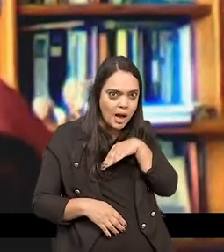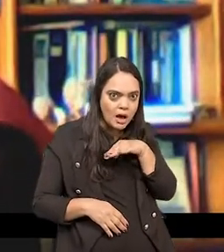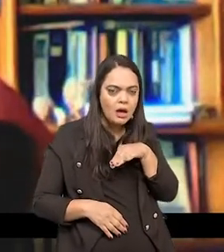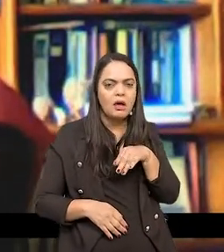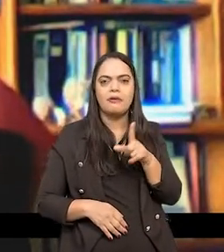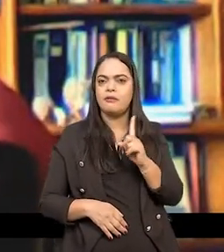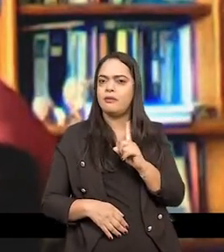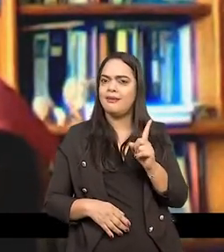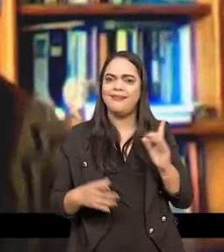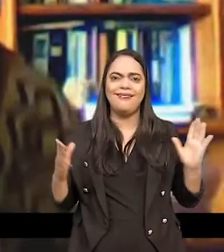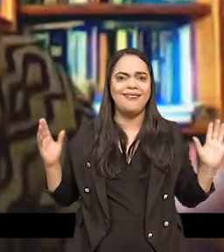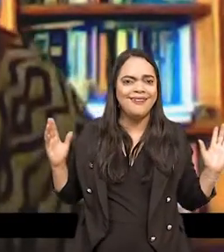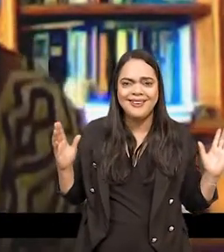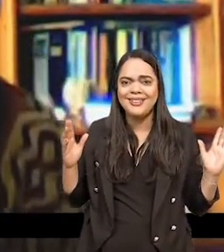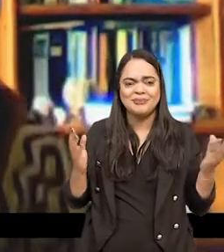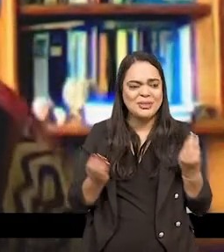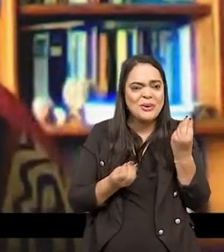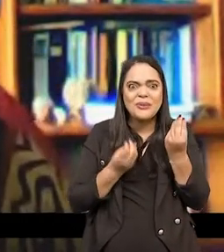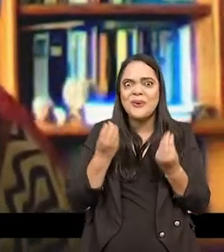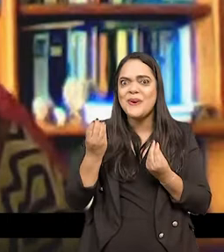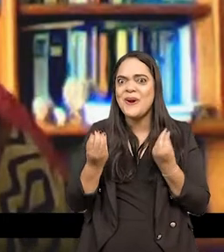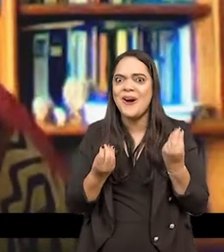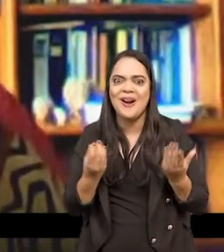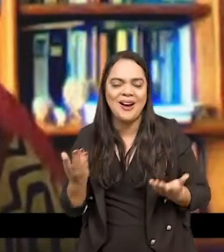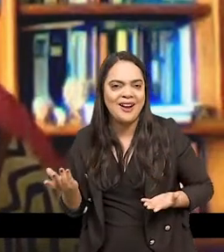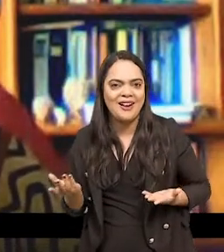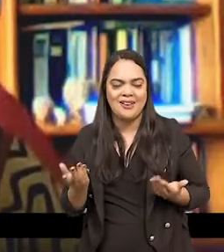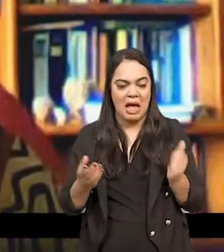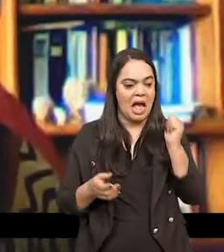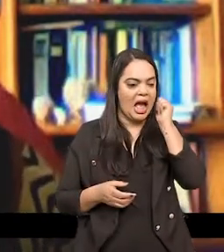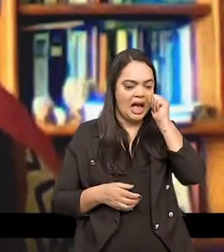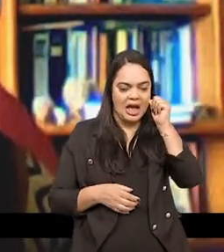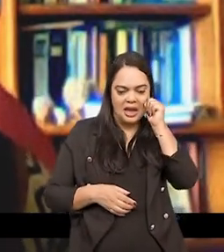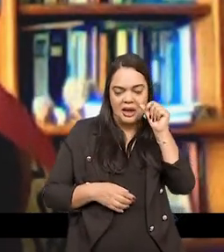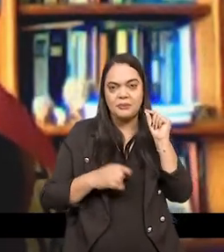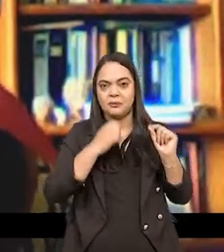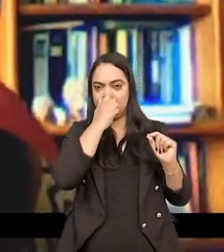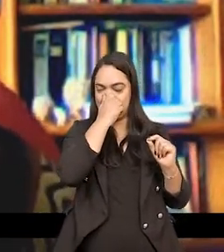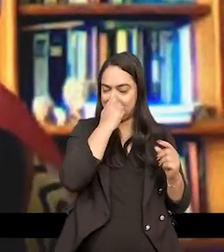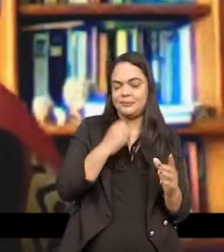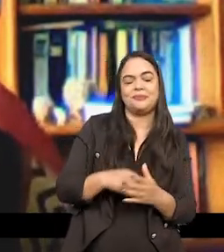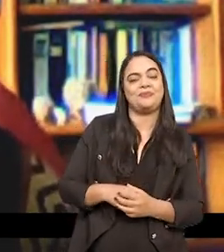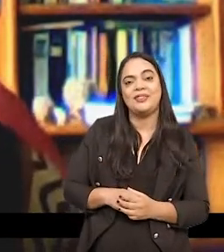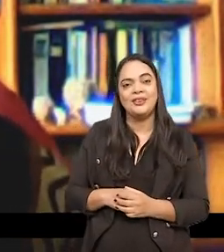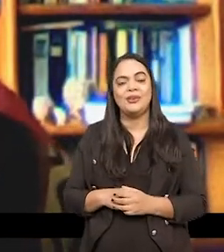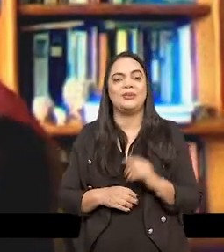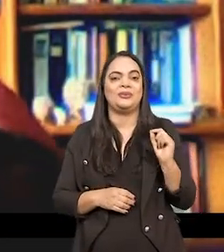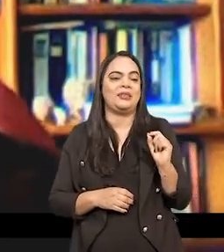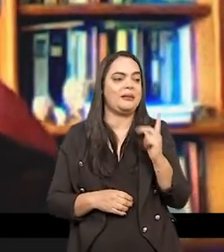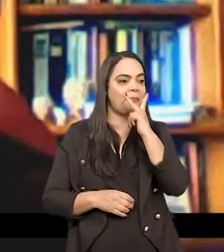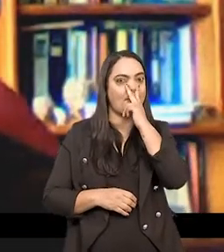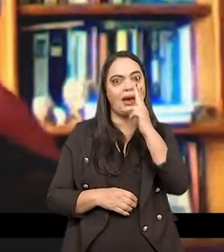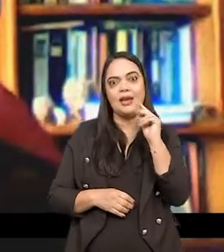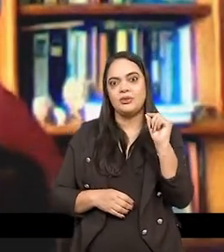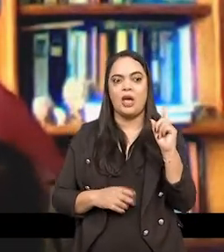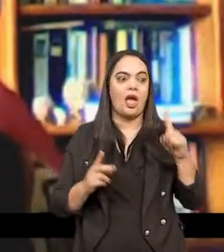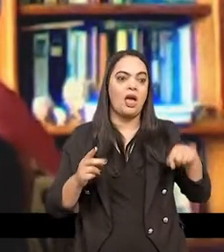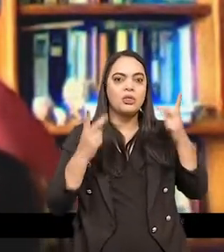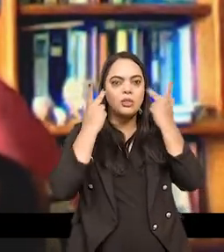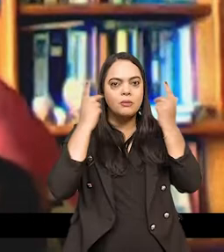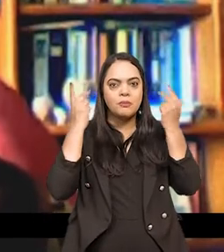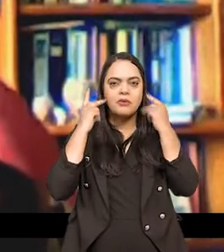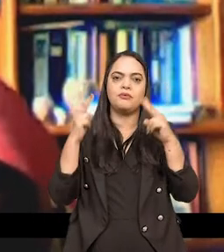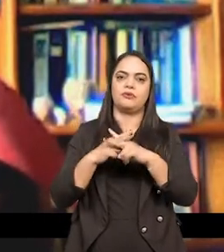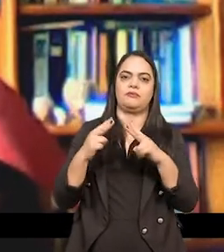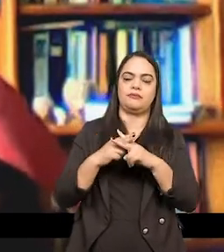o quanto tu subjetiva essa questão feminino e que é do campo da normalidade. E eu estou vendo agora aqui a